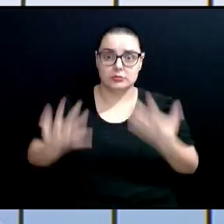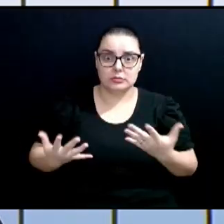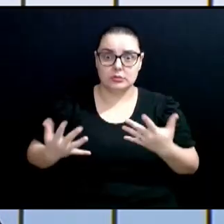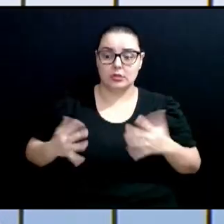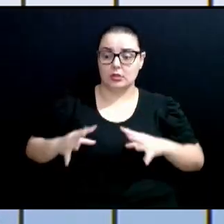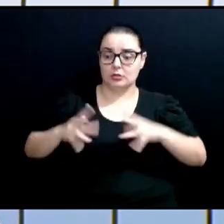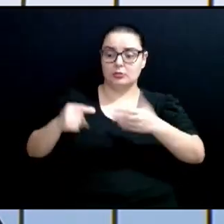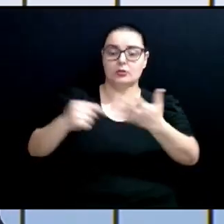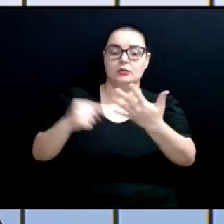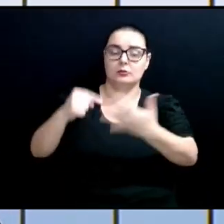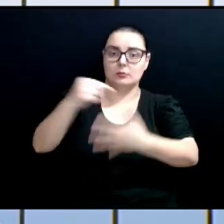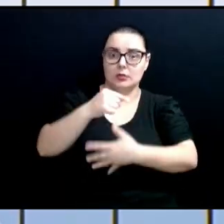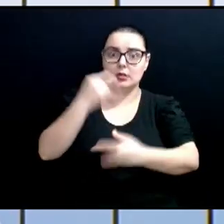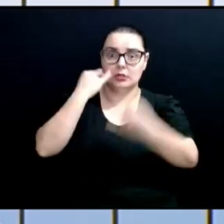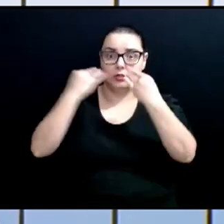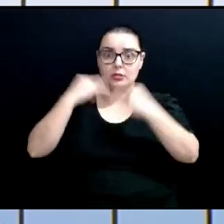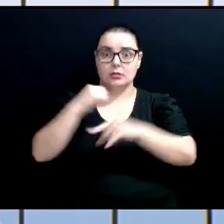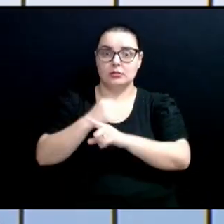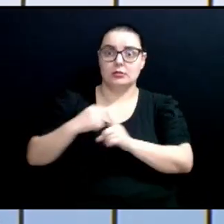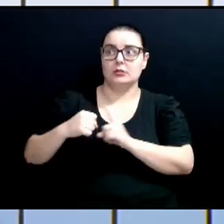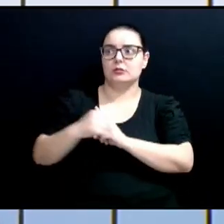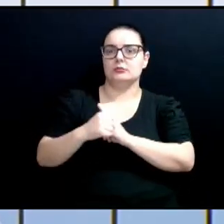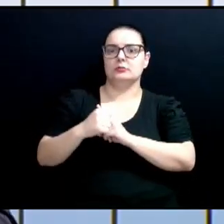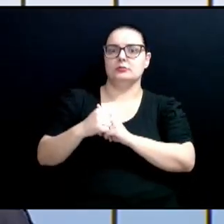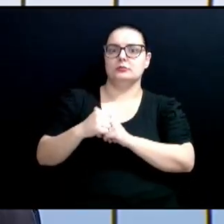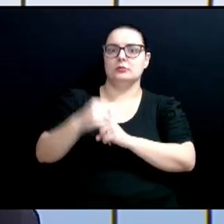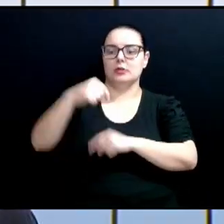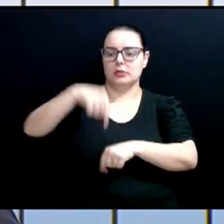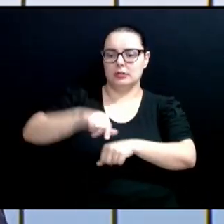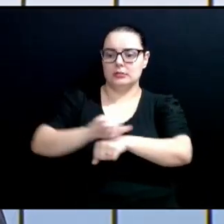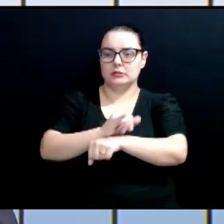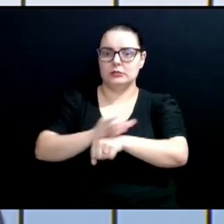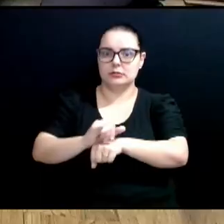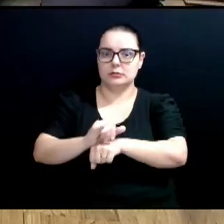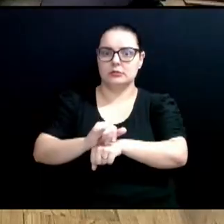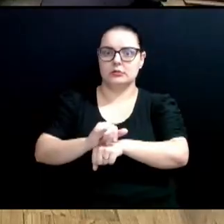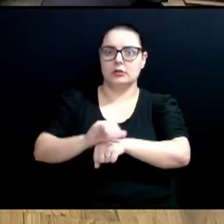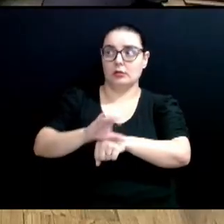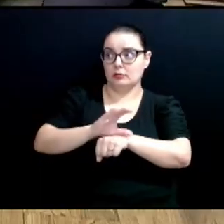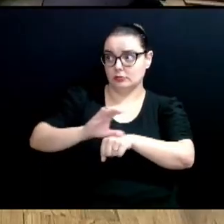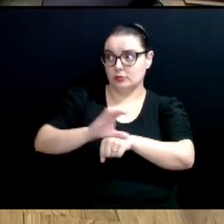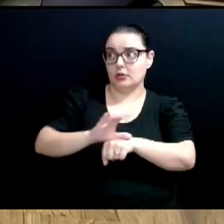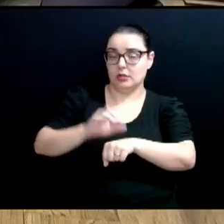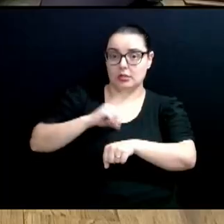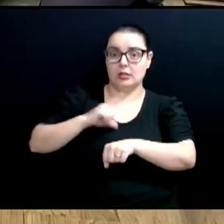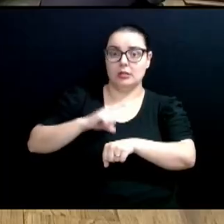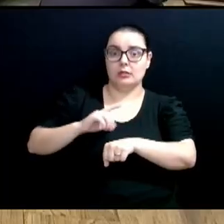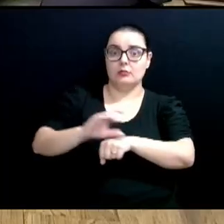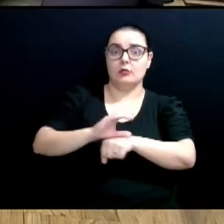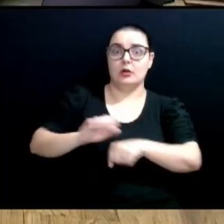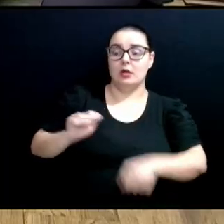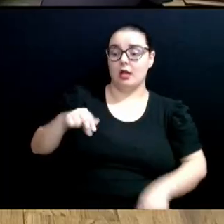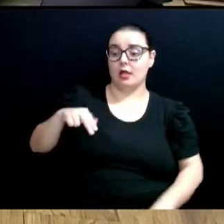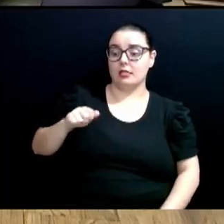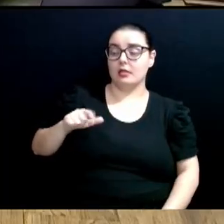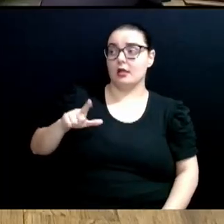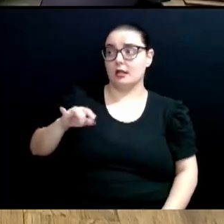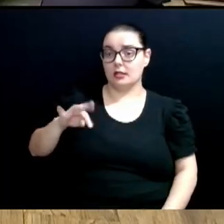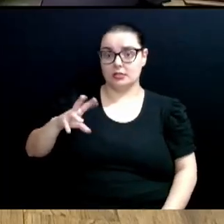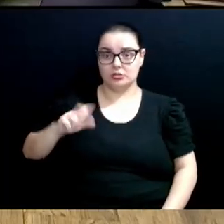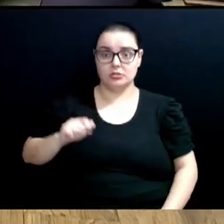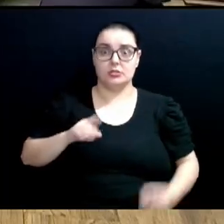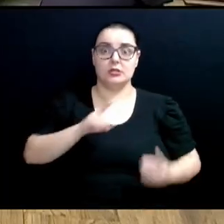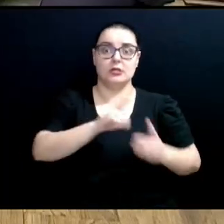interesse da sociedade nesse instrumento constitucional. Nós temos uma Constituição analítica que aborda